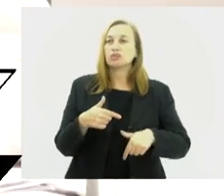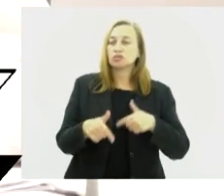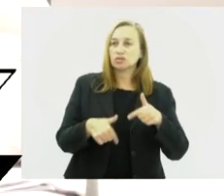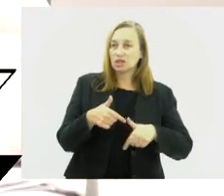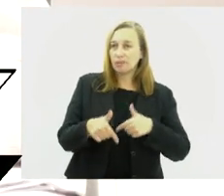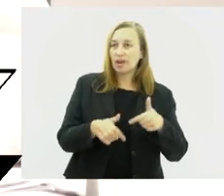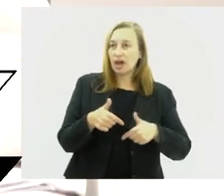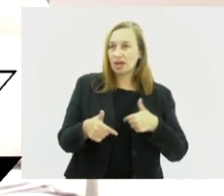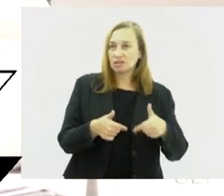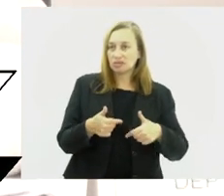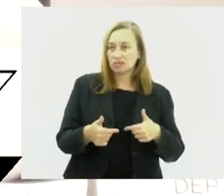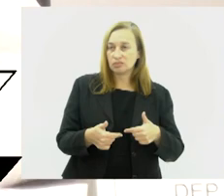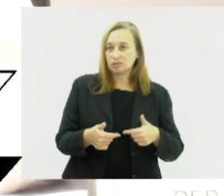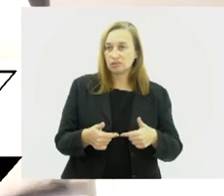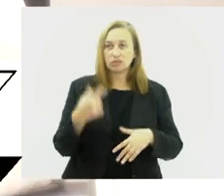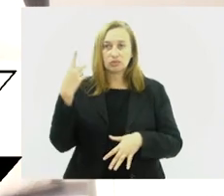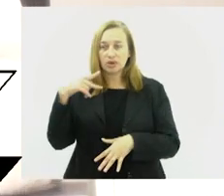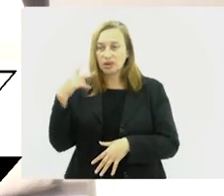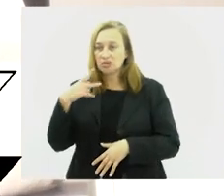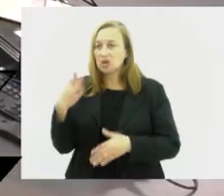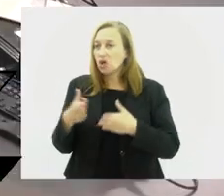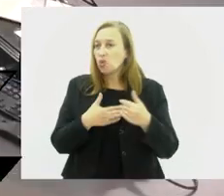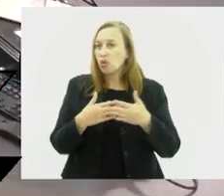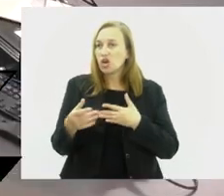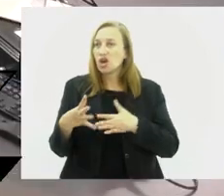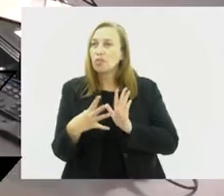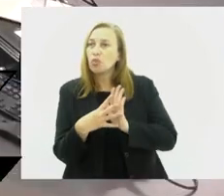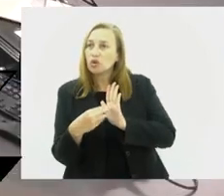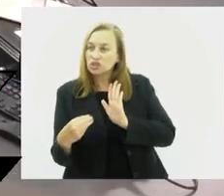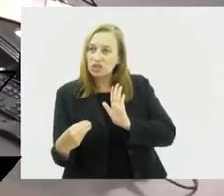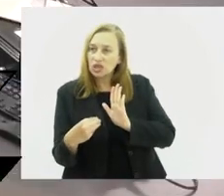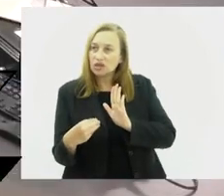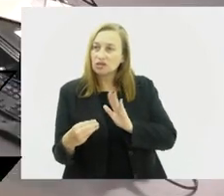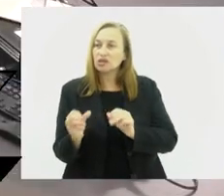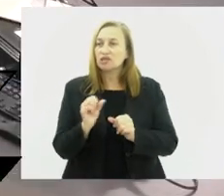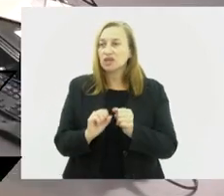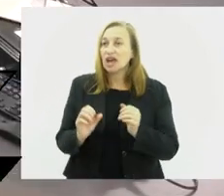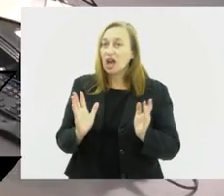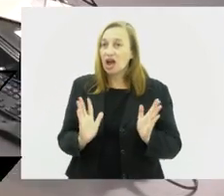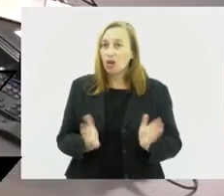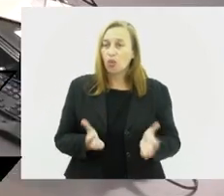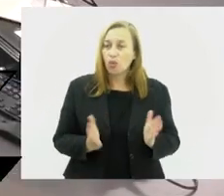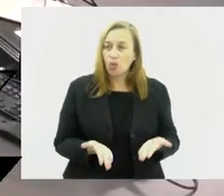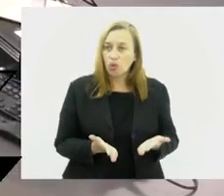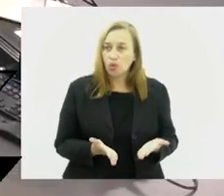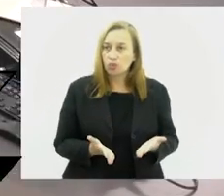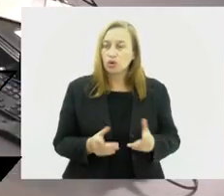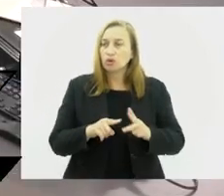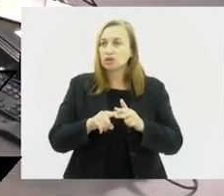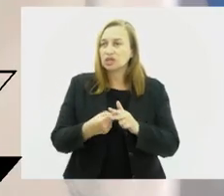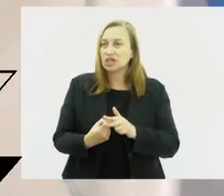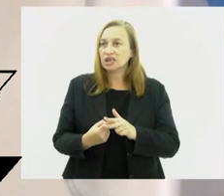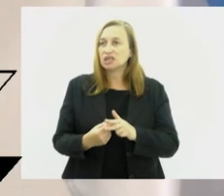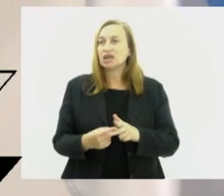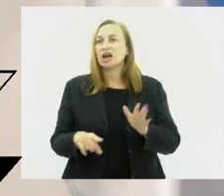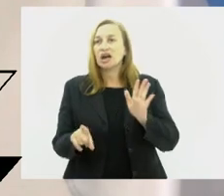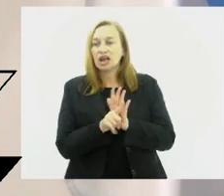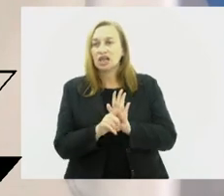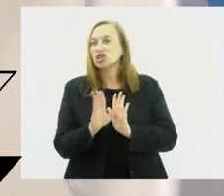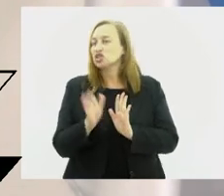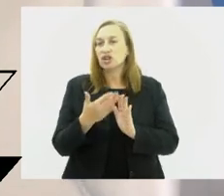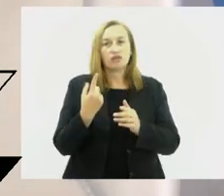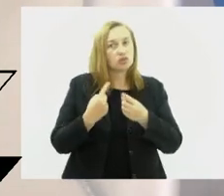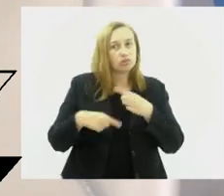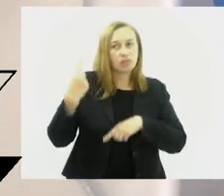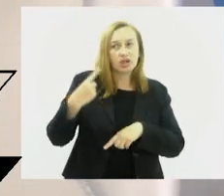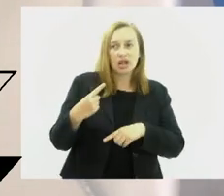está em qualquer vigor. Qualquer modernização que façamos agora é alterando a lei. Então, ela já foi superada,